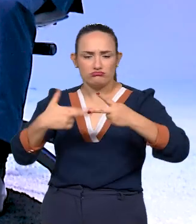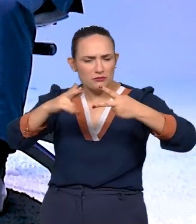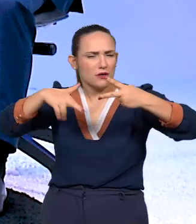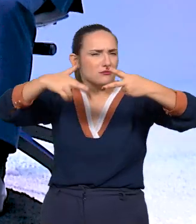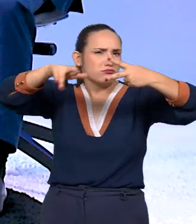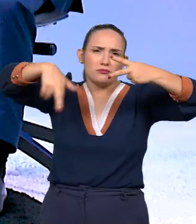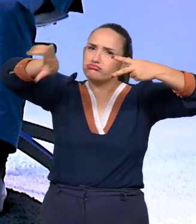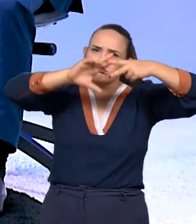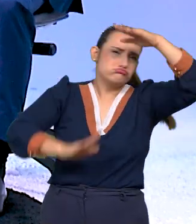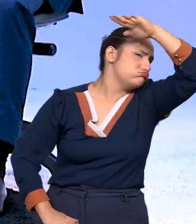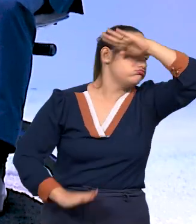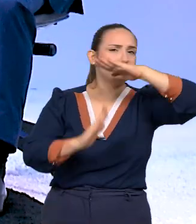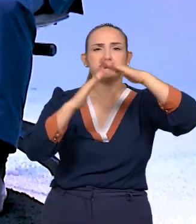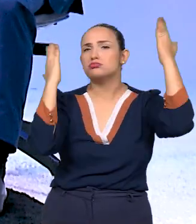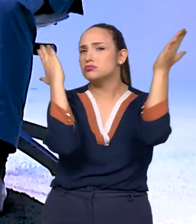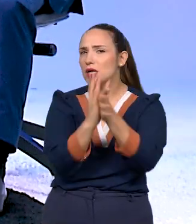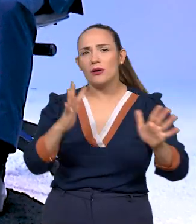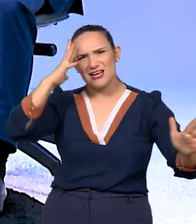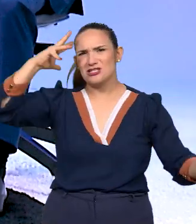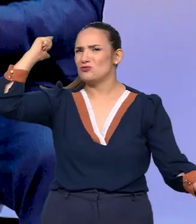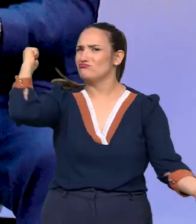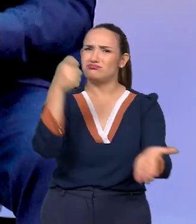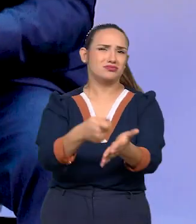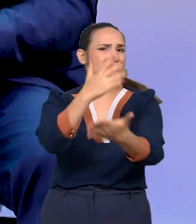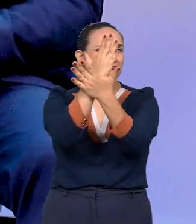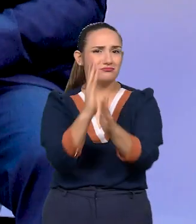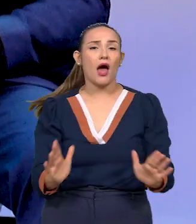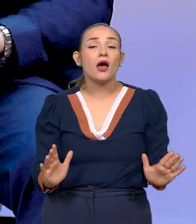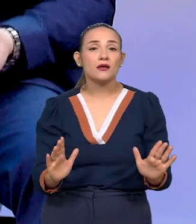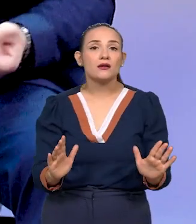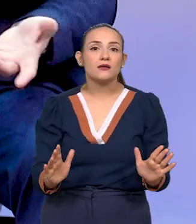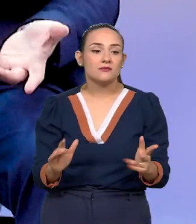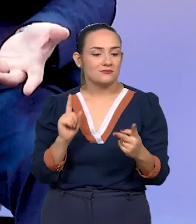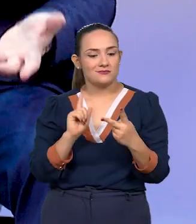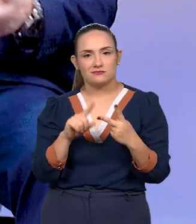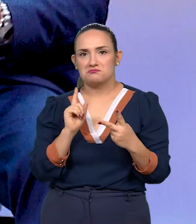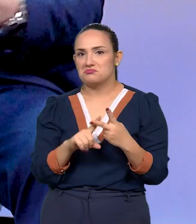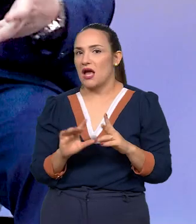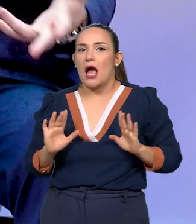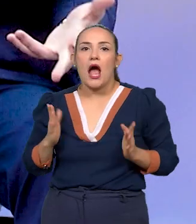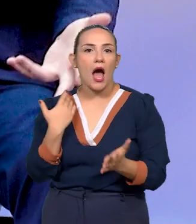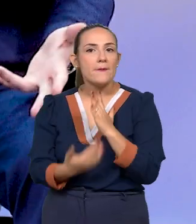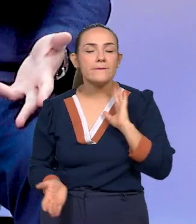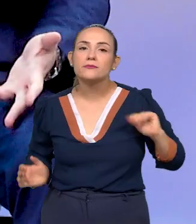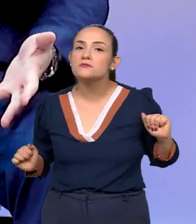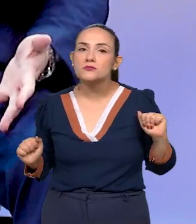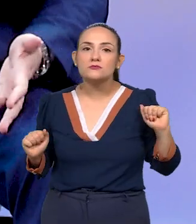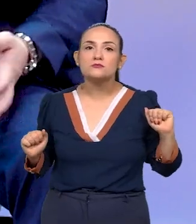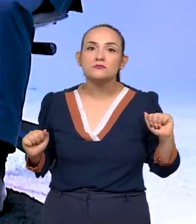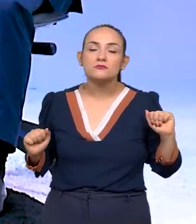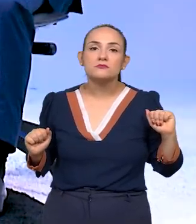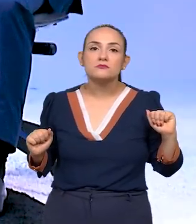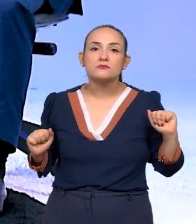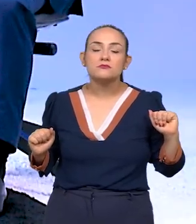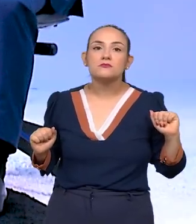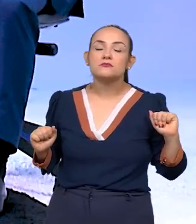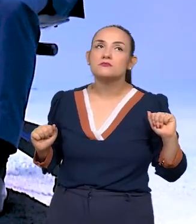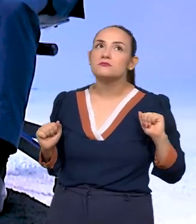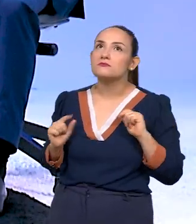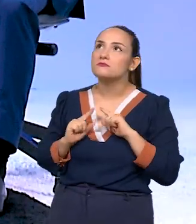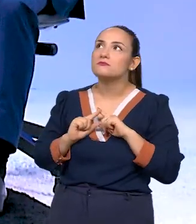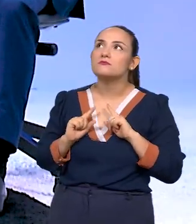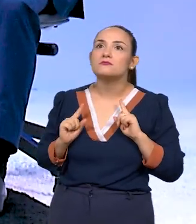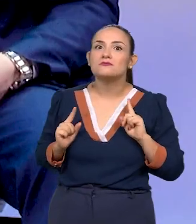tão densa, a análise jurídica desse caso, de que uma coisa julgada material não perderia nunca sua eficácia. Se